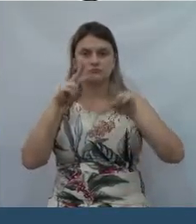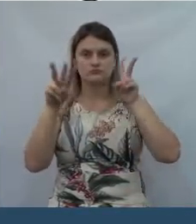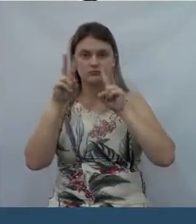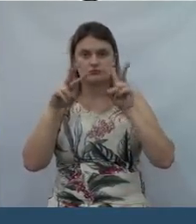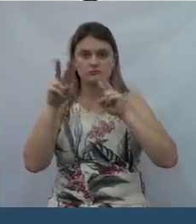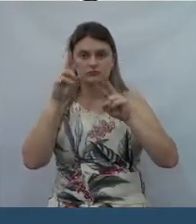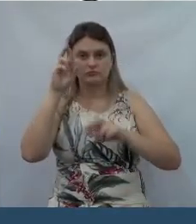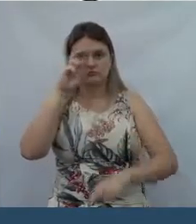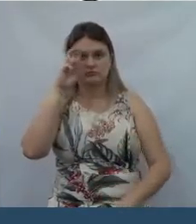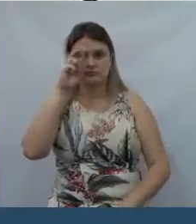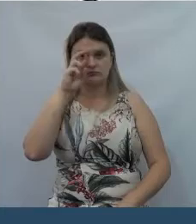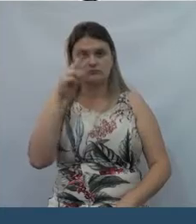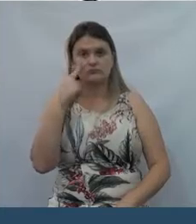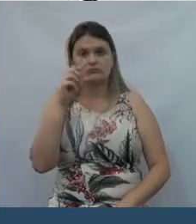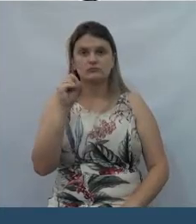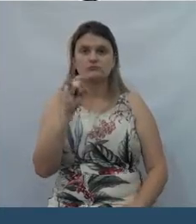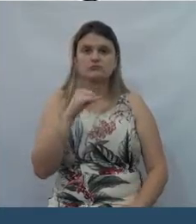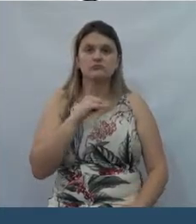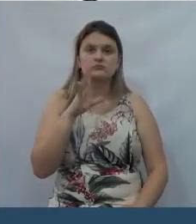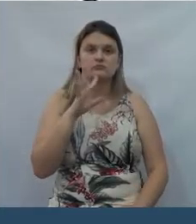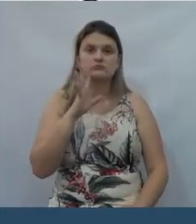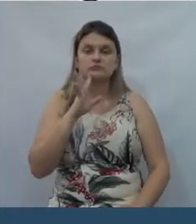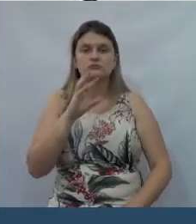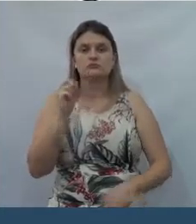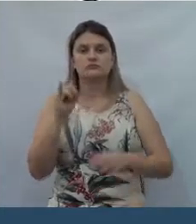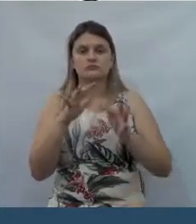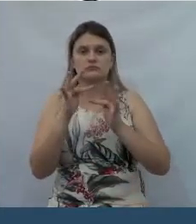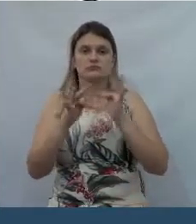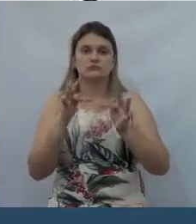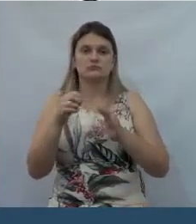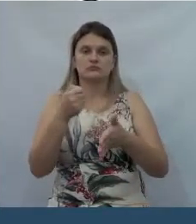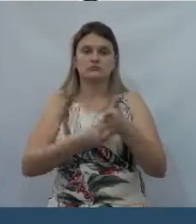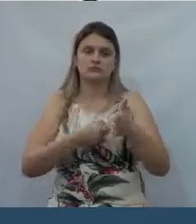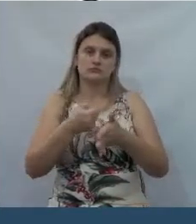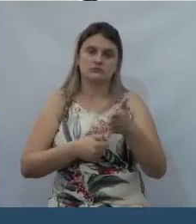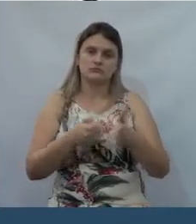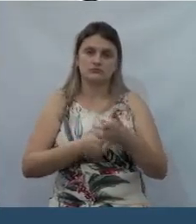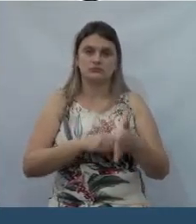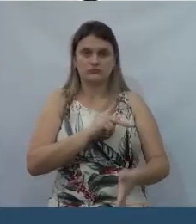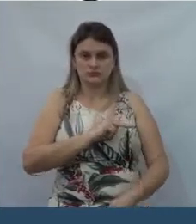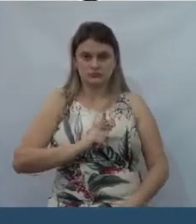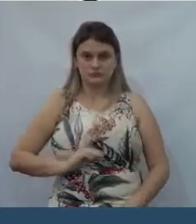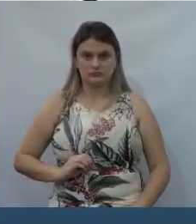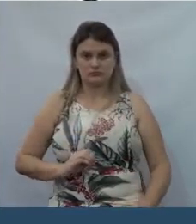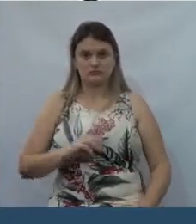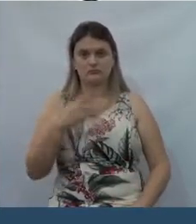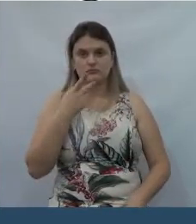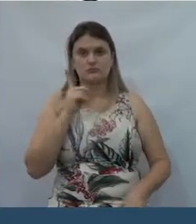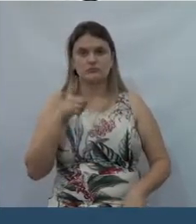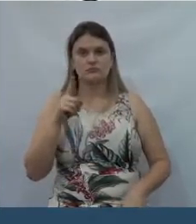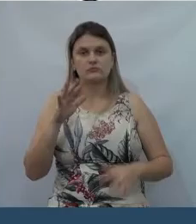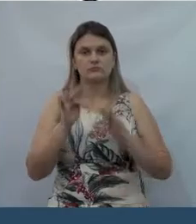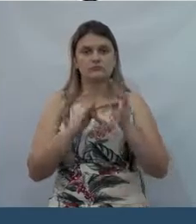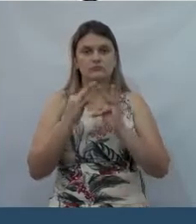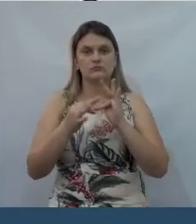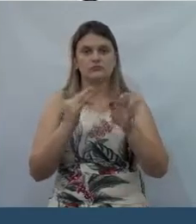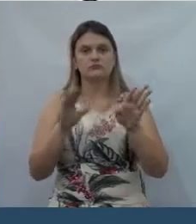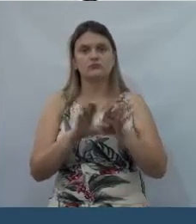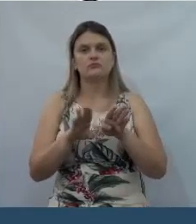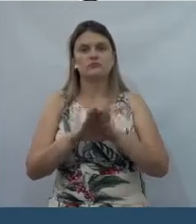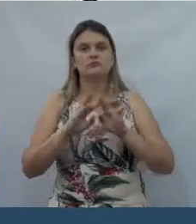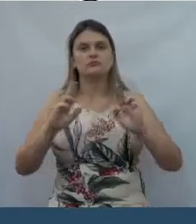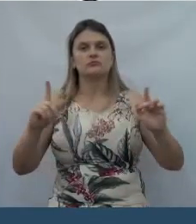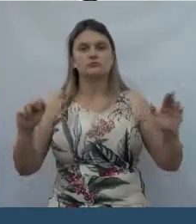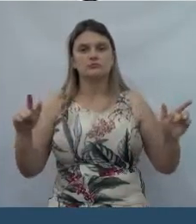para fiscalizar, para ver se está legal, se está indo, para cobrar do poder público, que é uma das nossas funções, de tantas